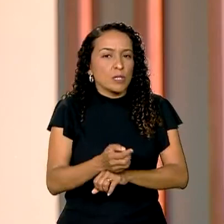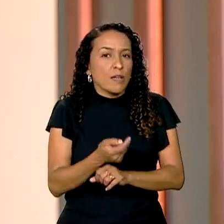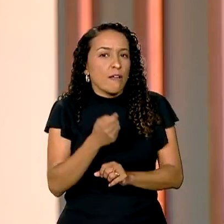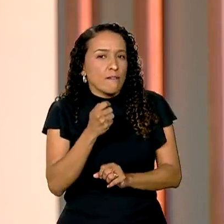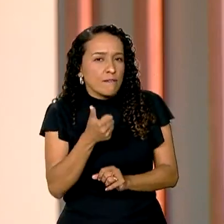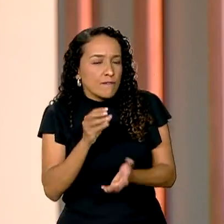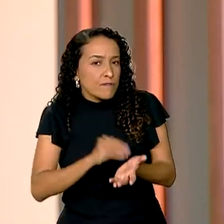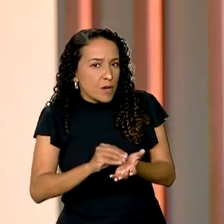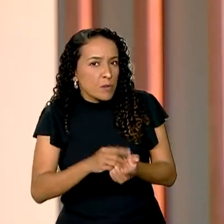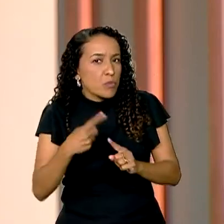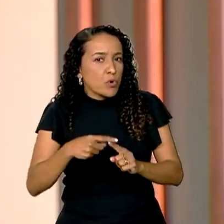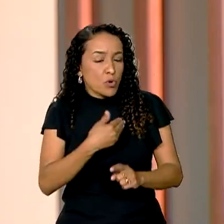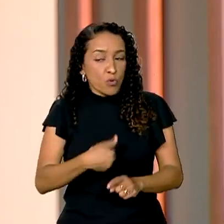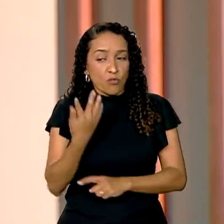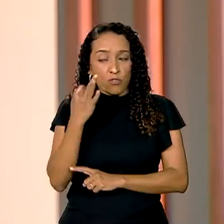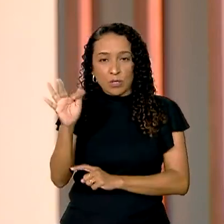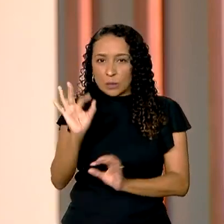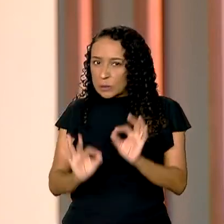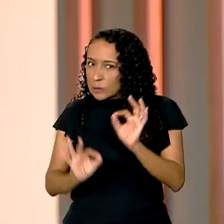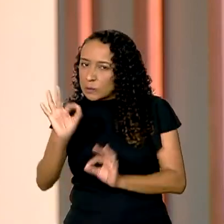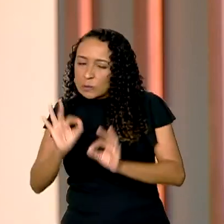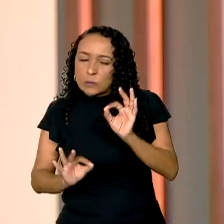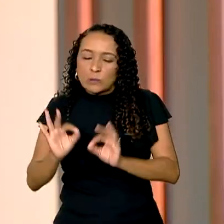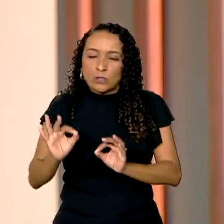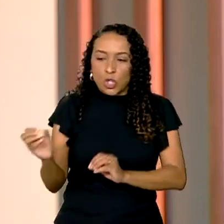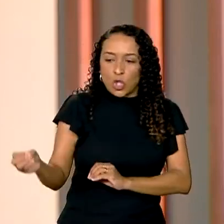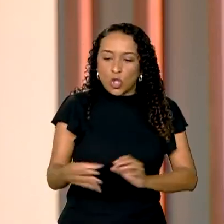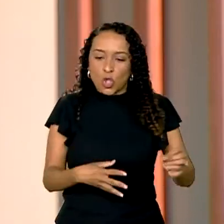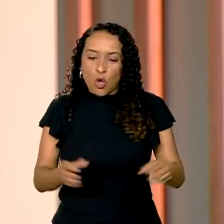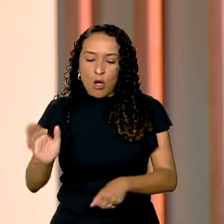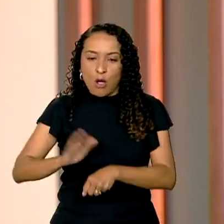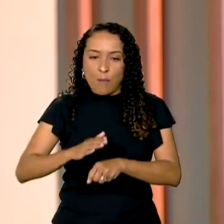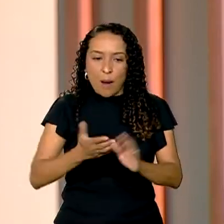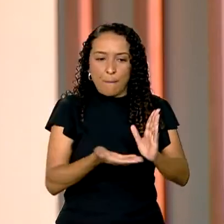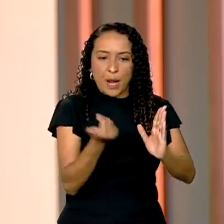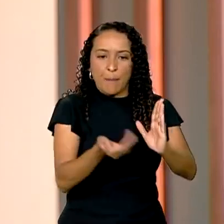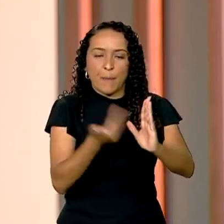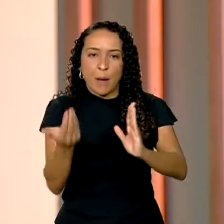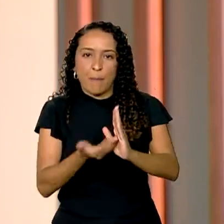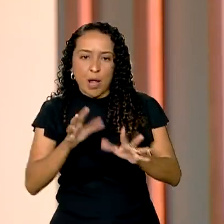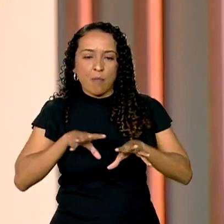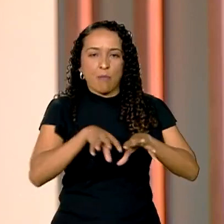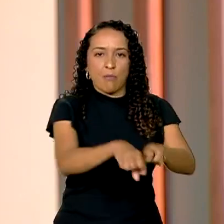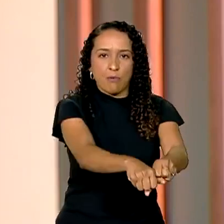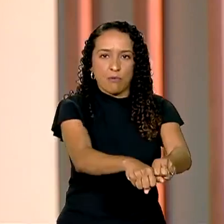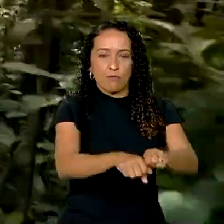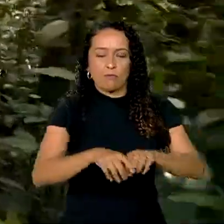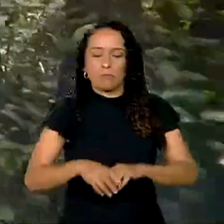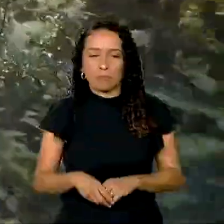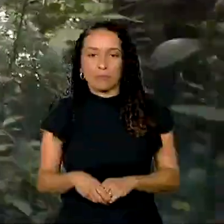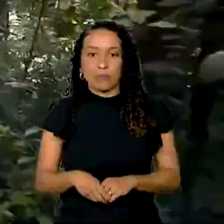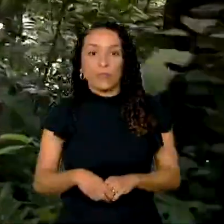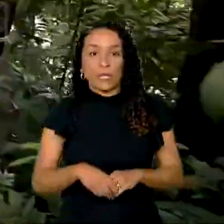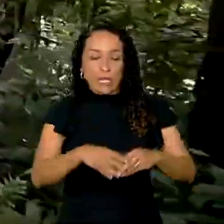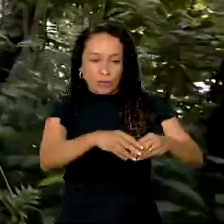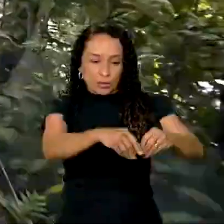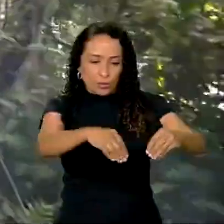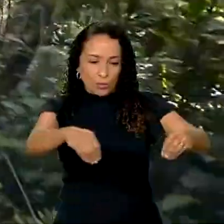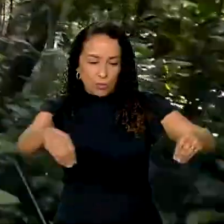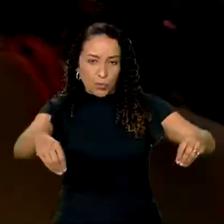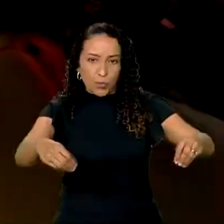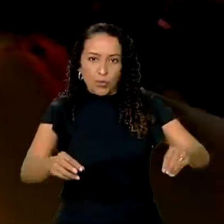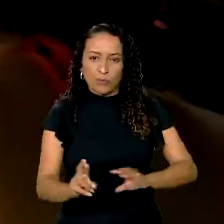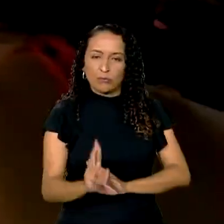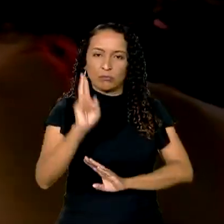contados. Isso porque o governo federal prepara novas ações para a retirada de invasores de reservas. A terra a quem é